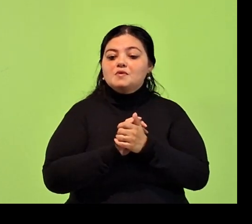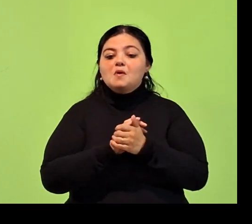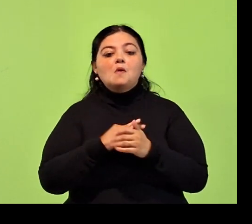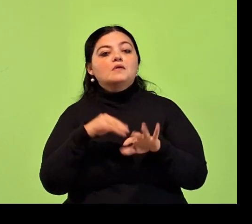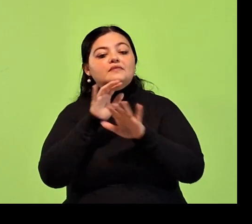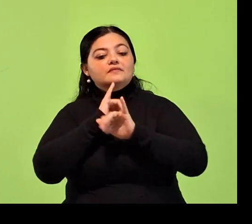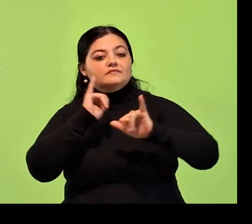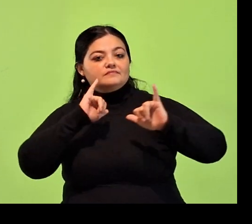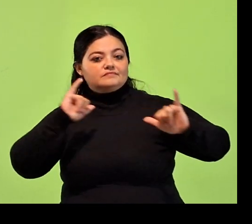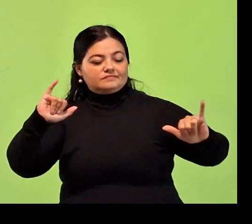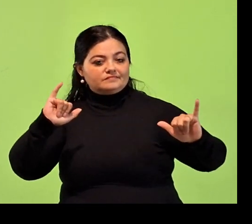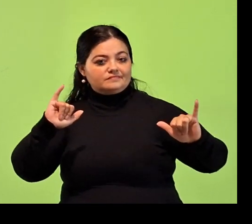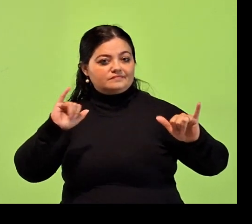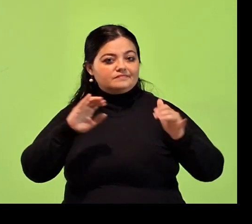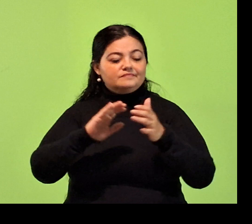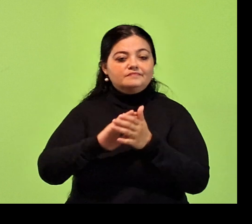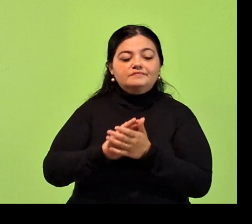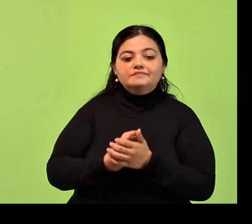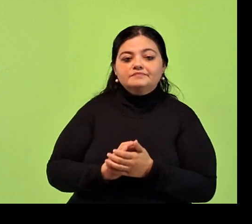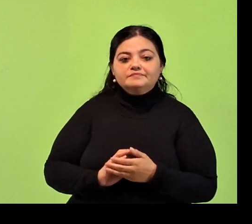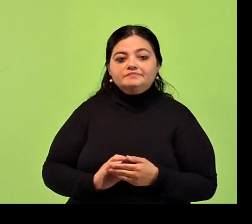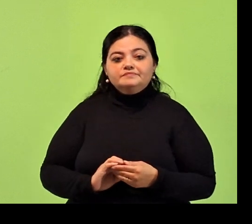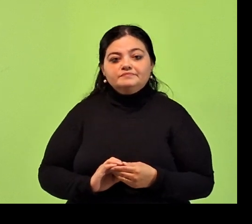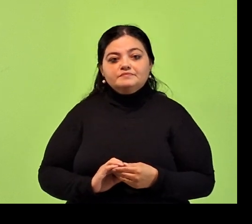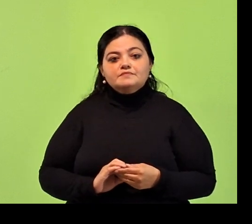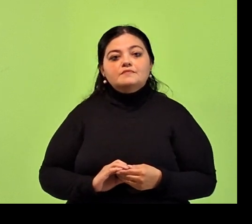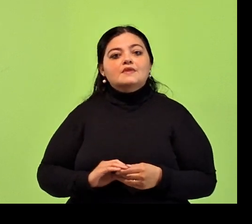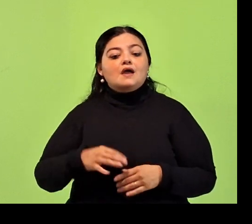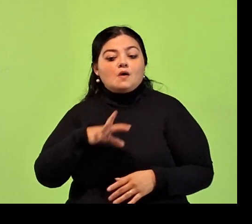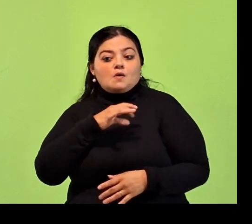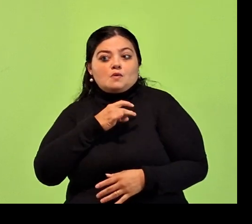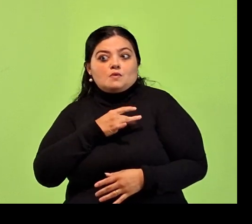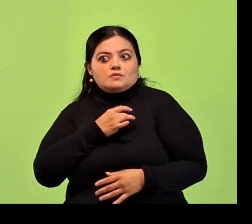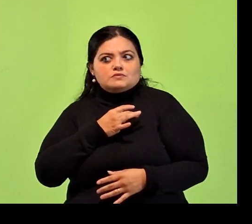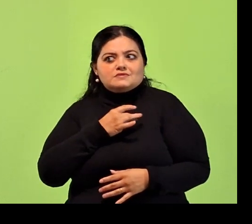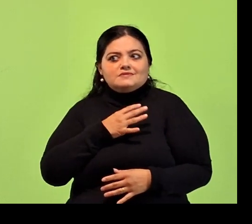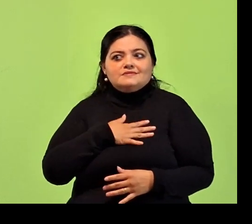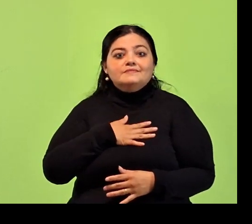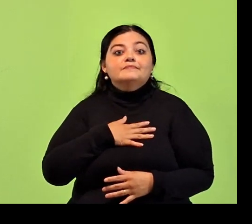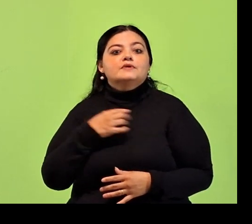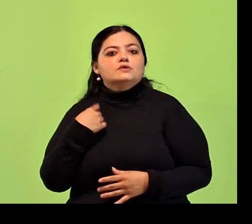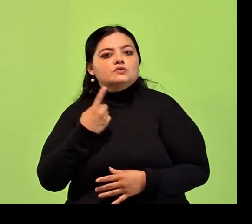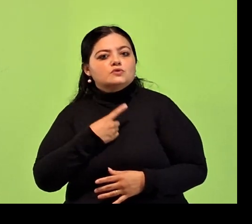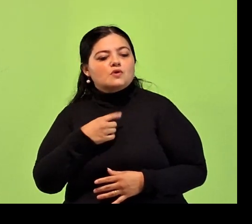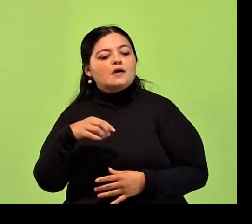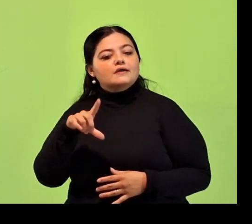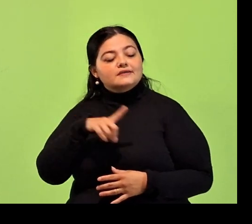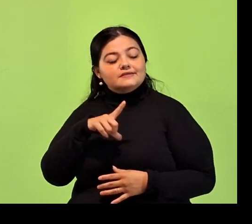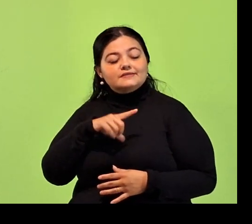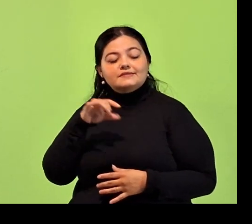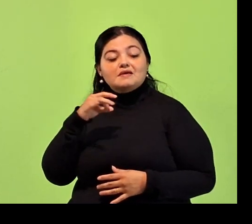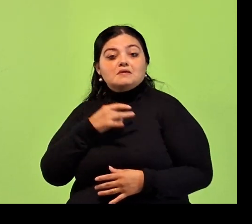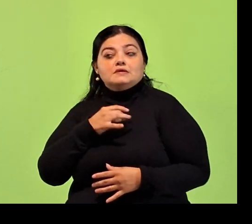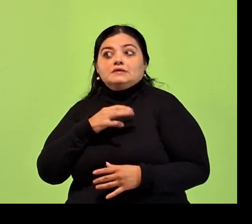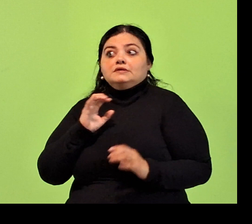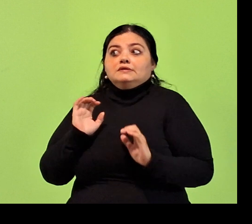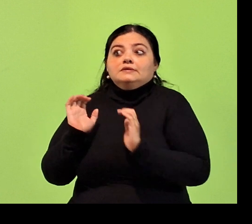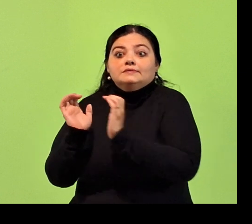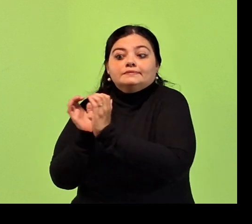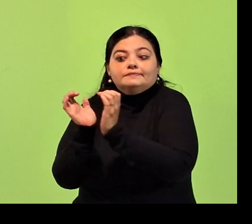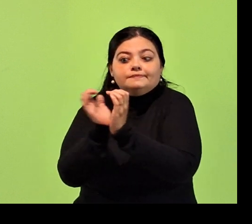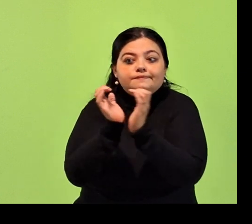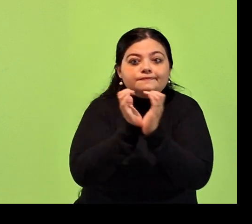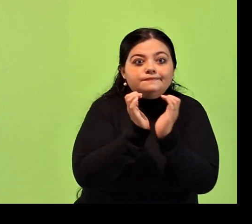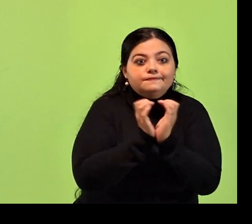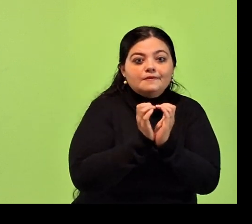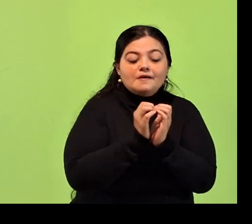marketizado, moralizado. Os pânicos morais, que nós chamamos aqui de pânicos coletivos, apagam